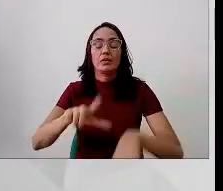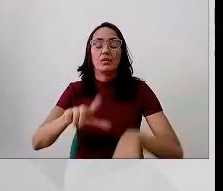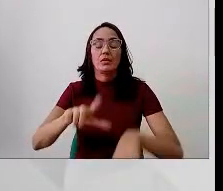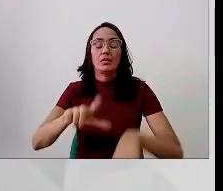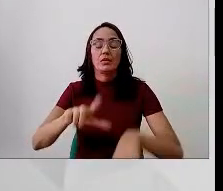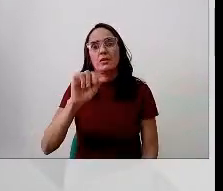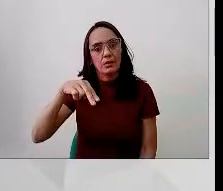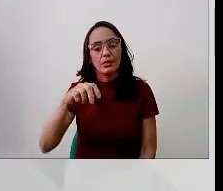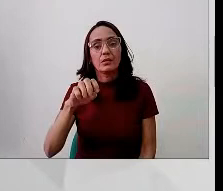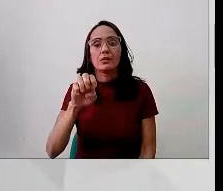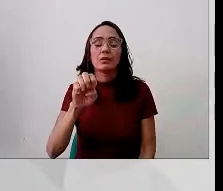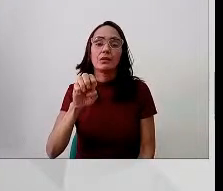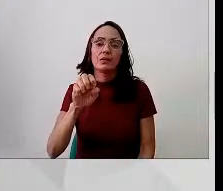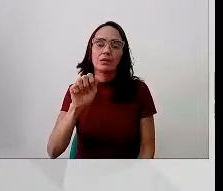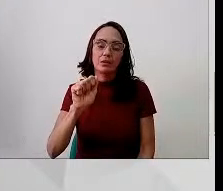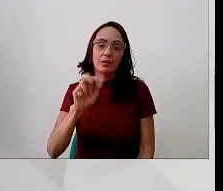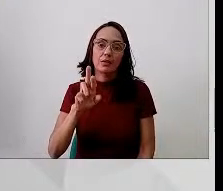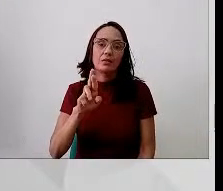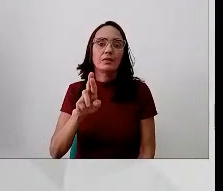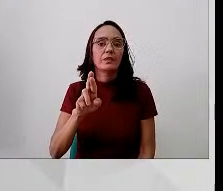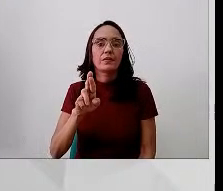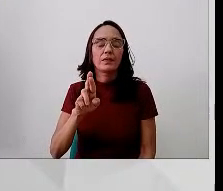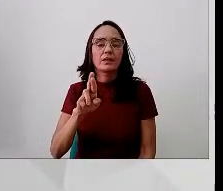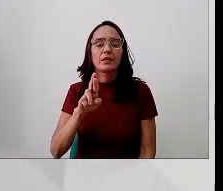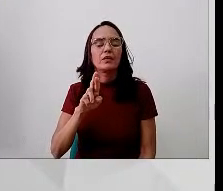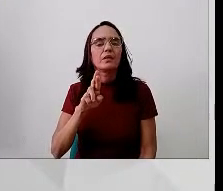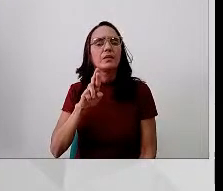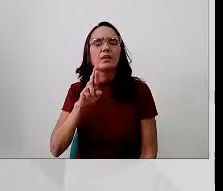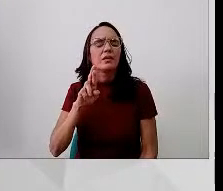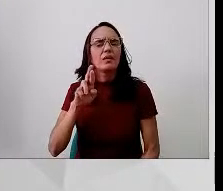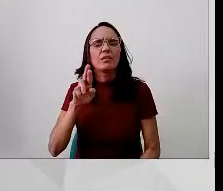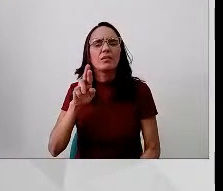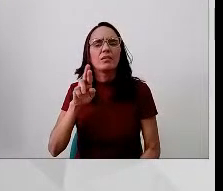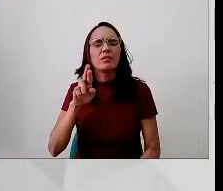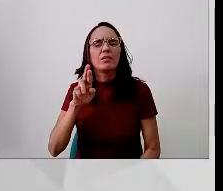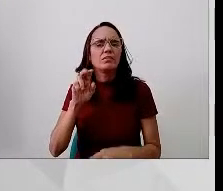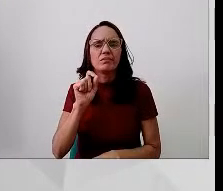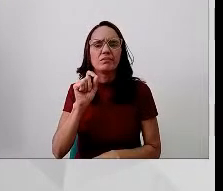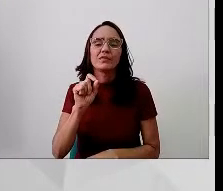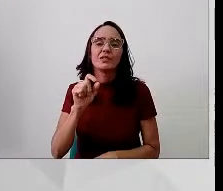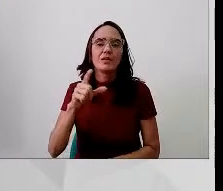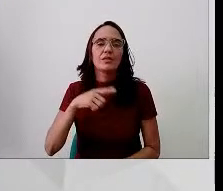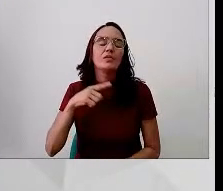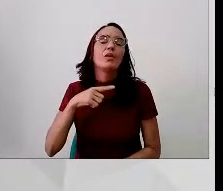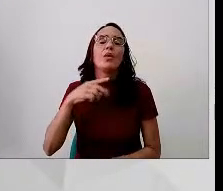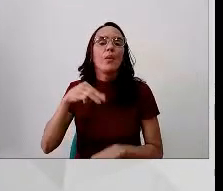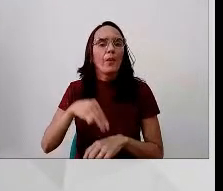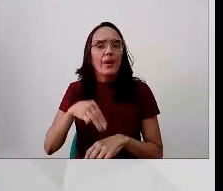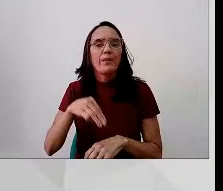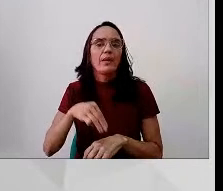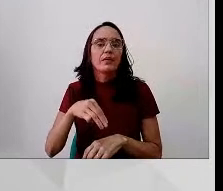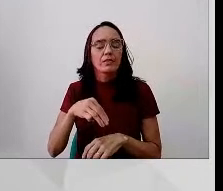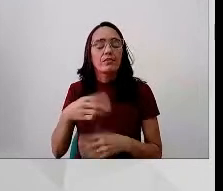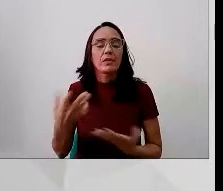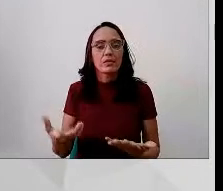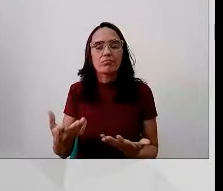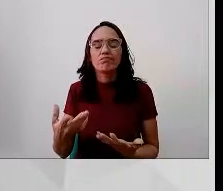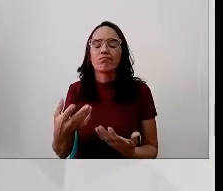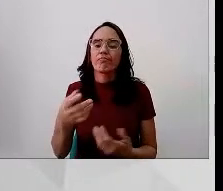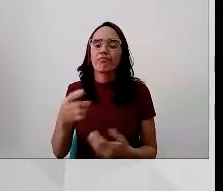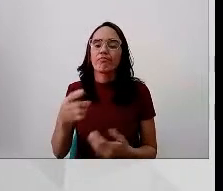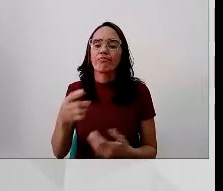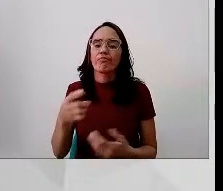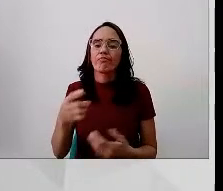Isso era com que se tinha da matemática até aquele momento, né? Depois, matemática